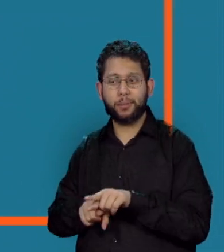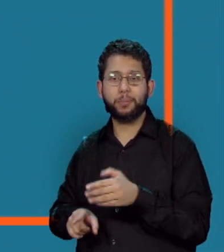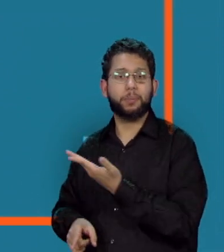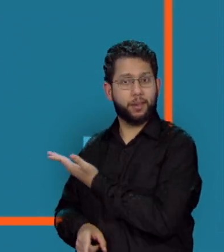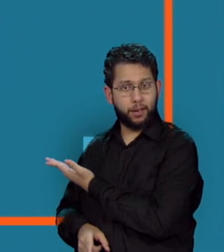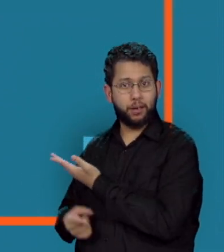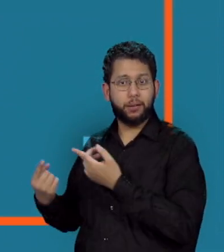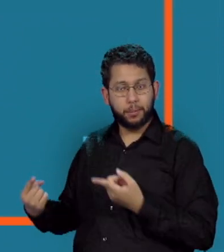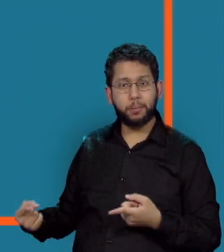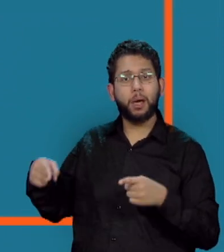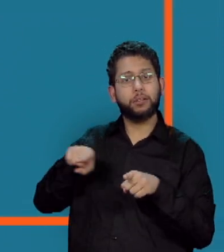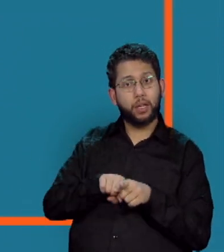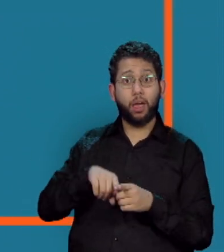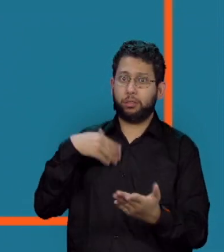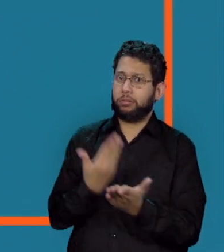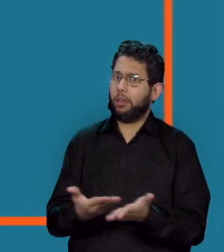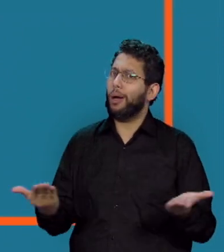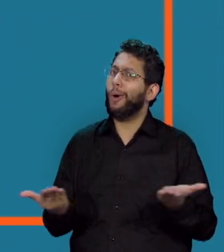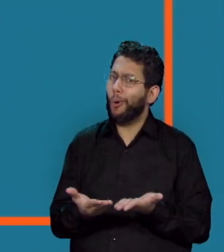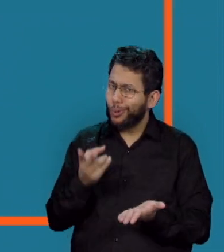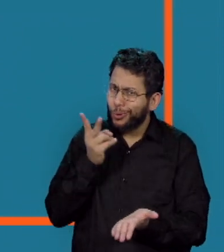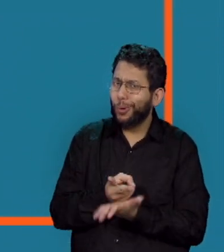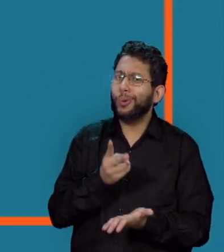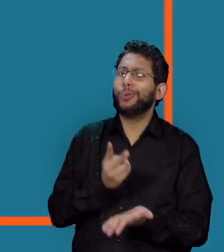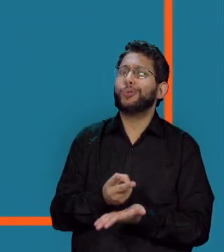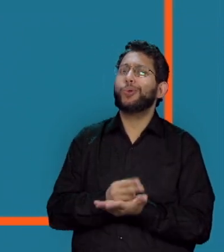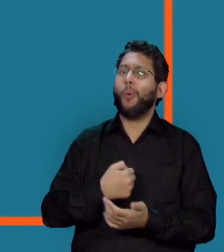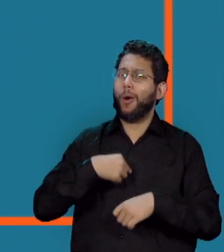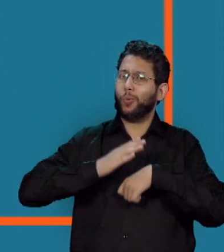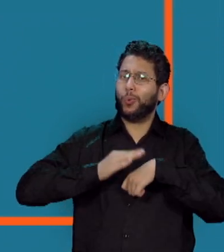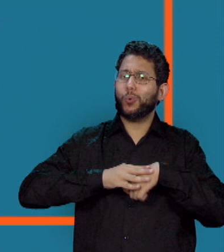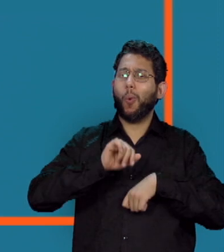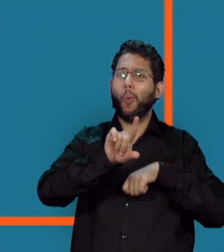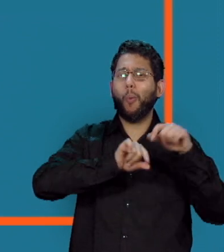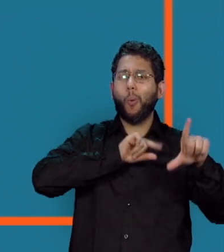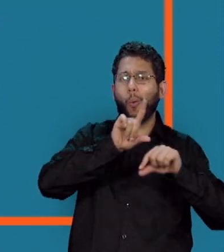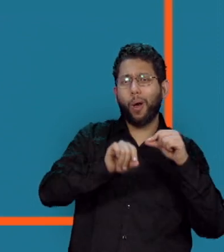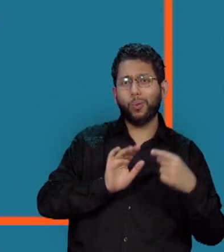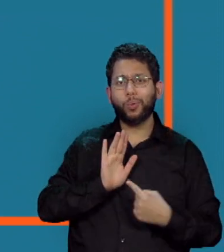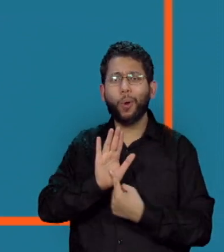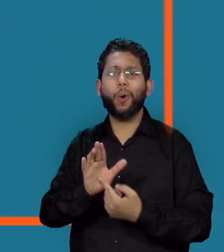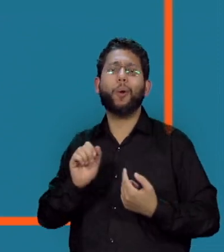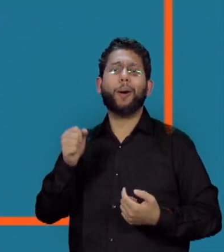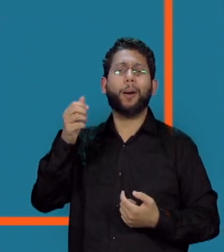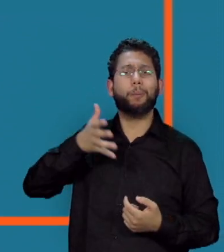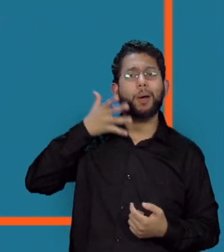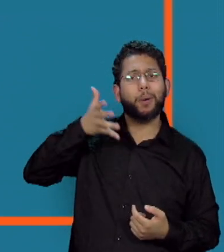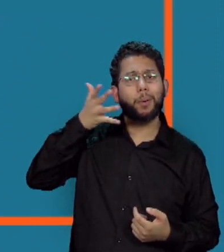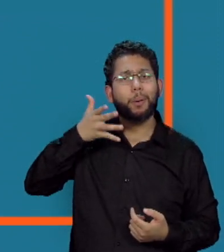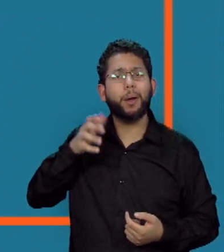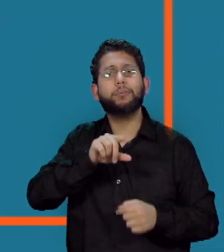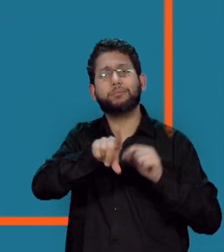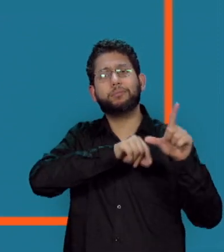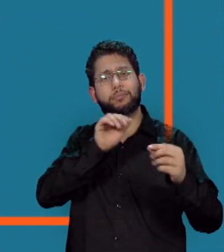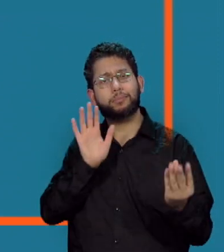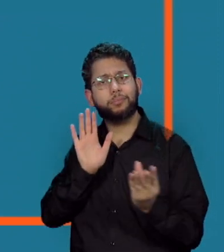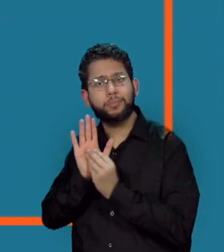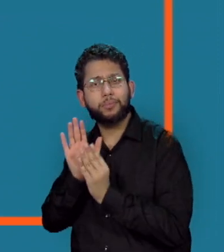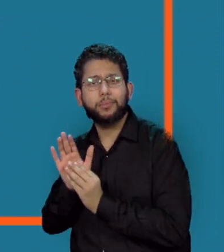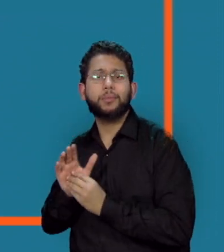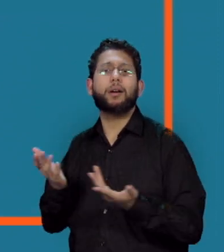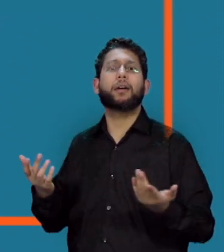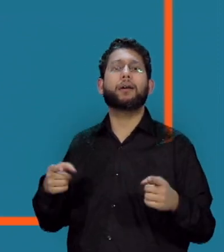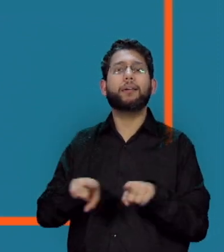a fazer parcerias com o Itaú Cultural, parcerias que eu faço até hoje como curadora, como curadora de ciclos, de conferências,